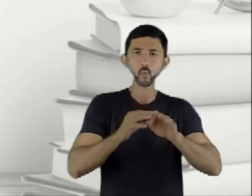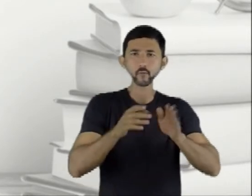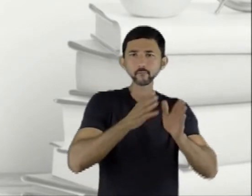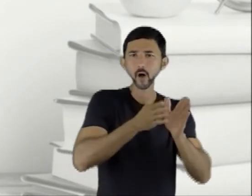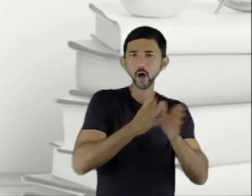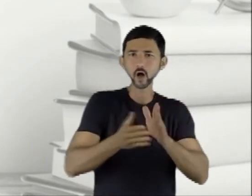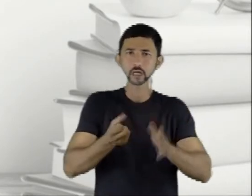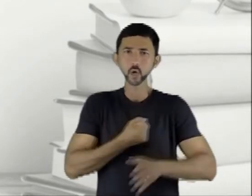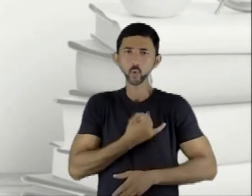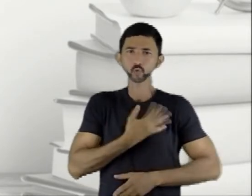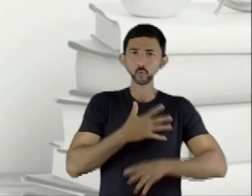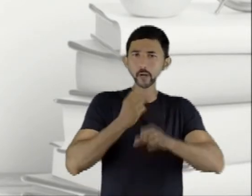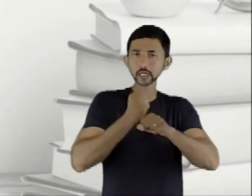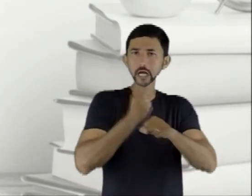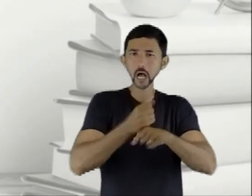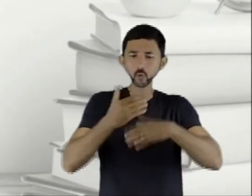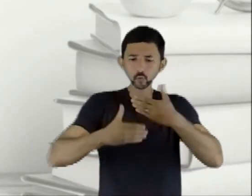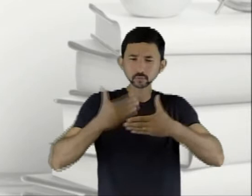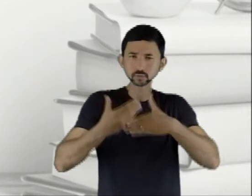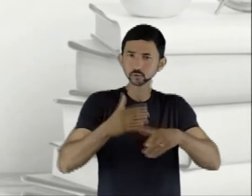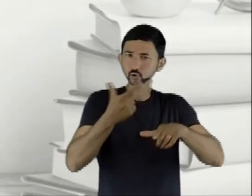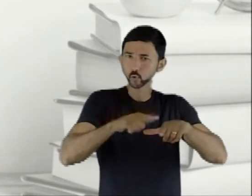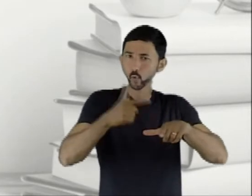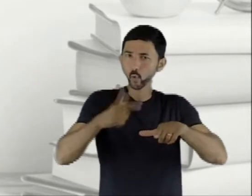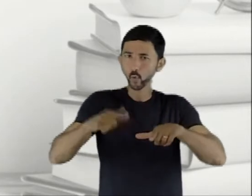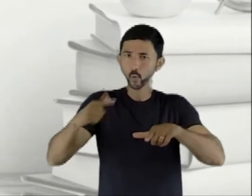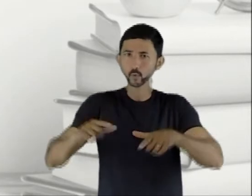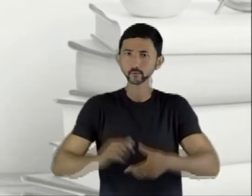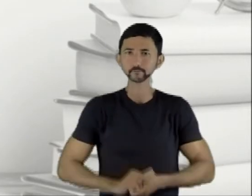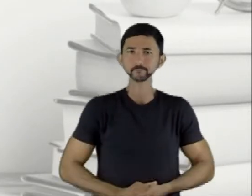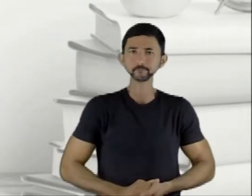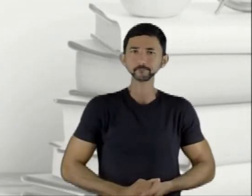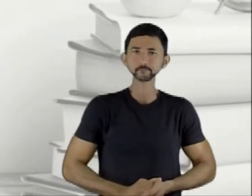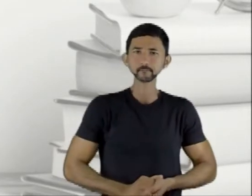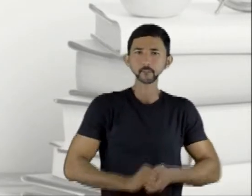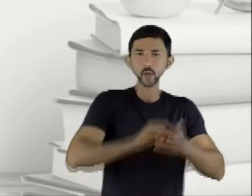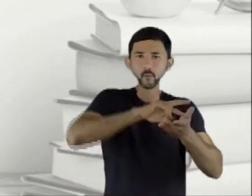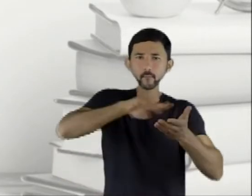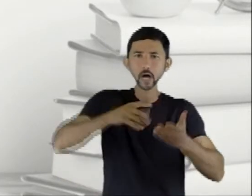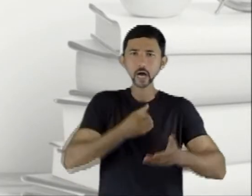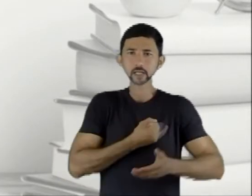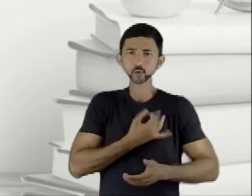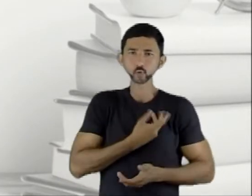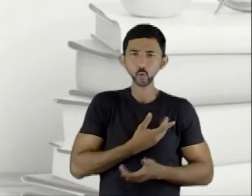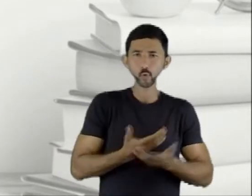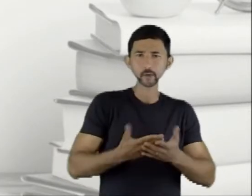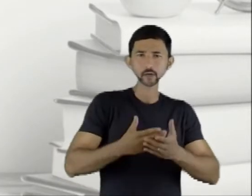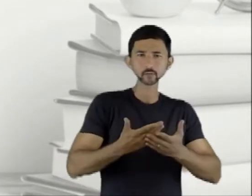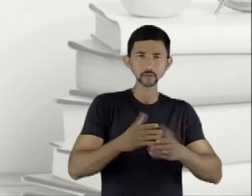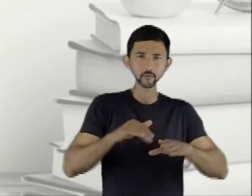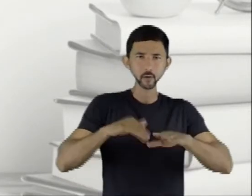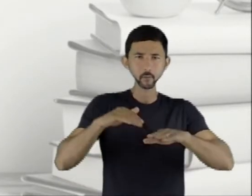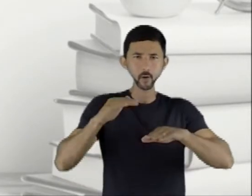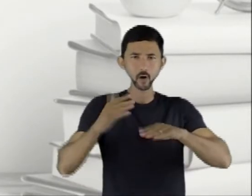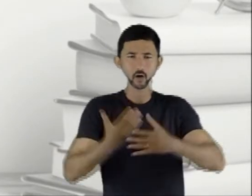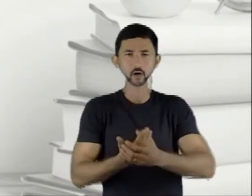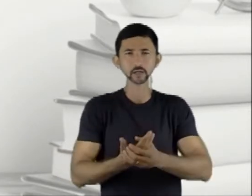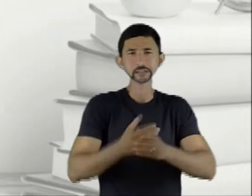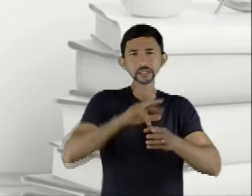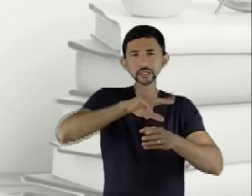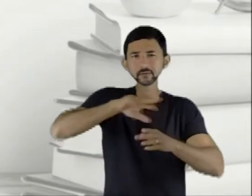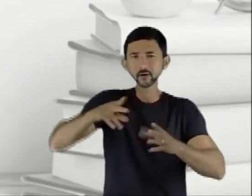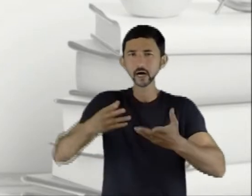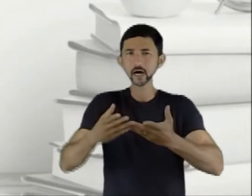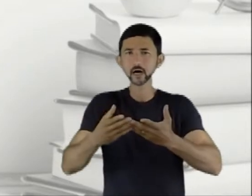pelo valor que apresenta a maior frequência. Uma série de dados pode ter mais de uma moda, quando diferentes